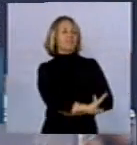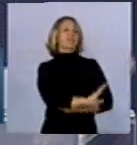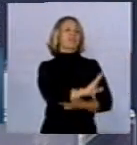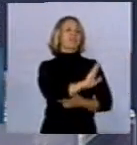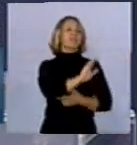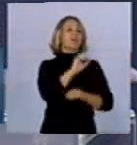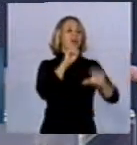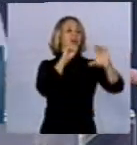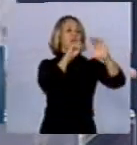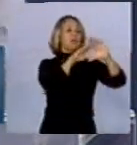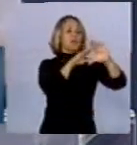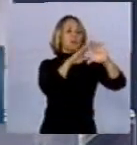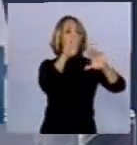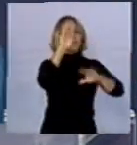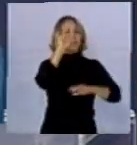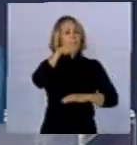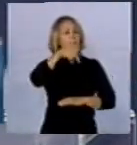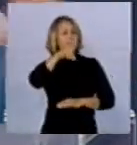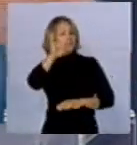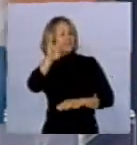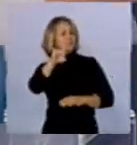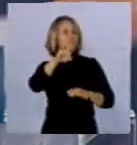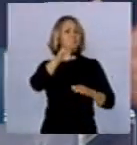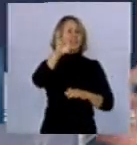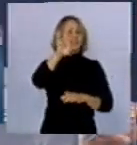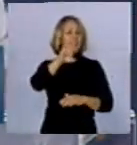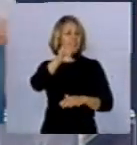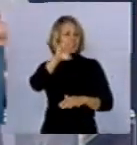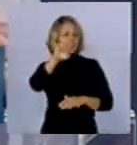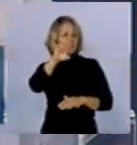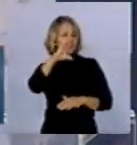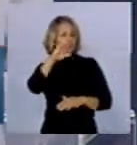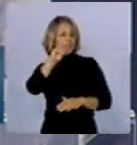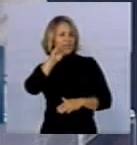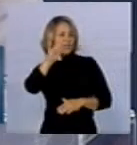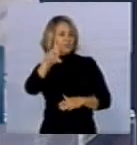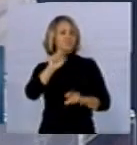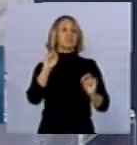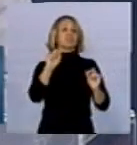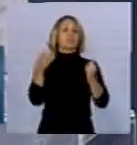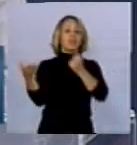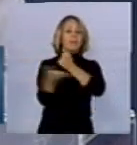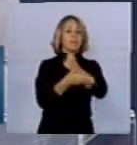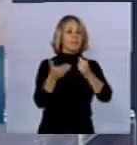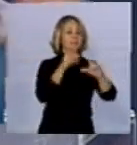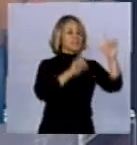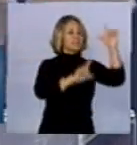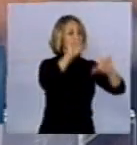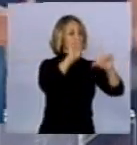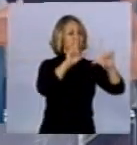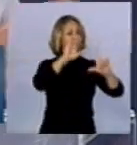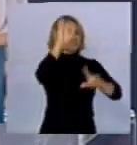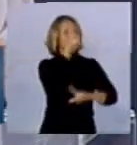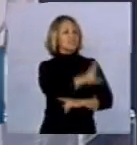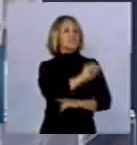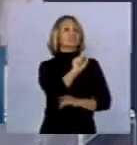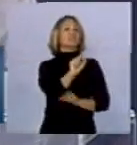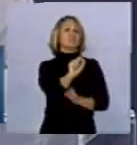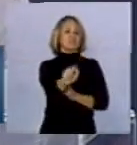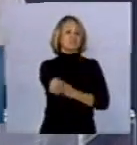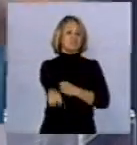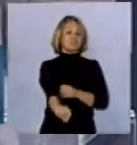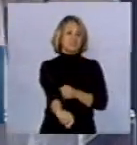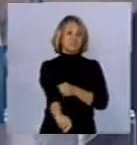Bandeirantes SBT recorde Qual é a base da programação dessas dessas televisões é o seu horário